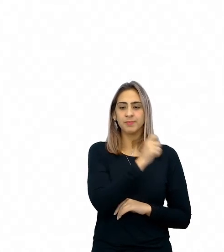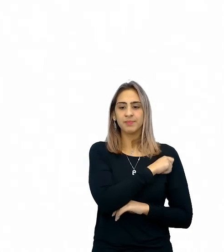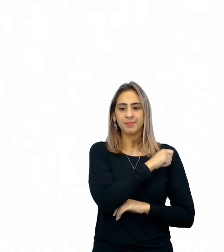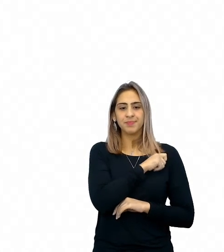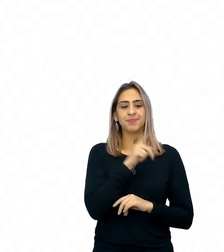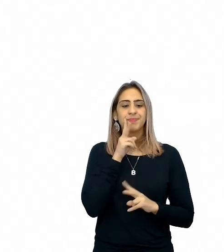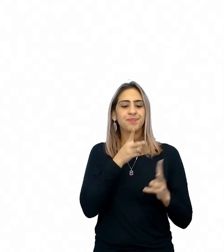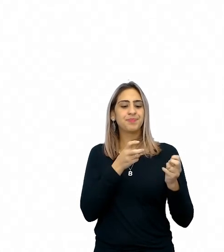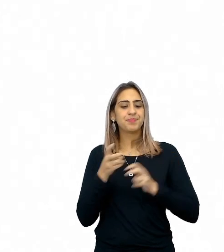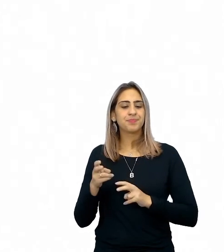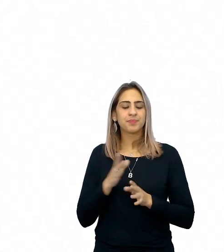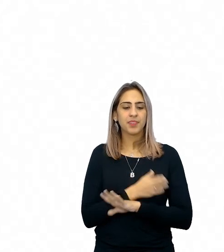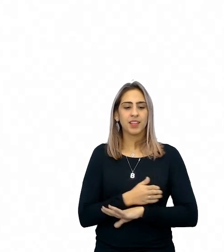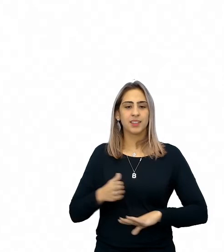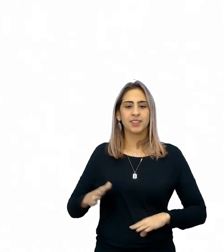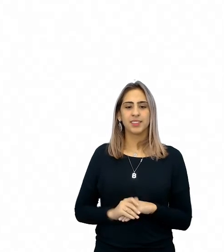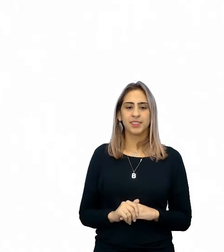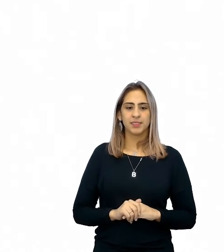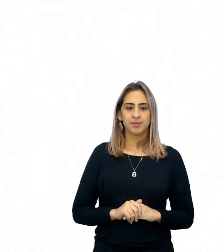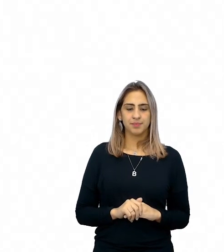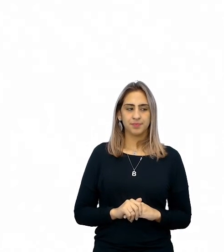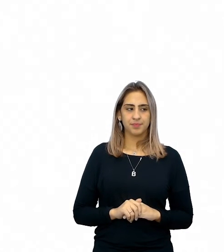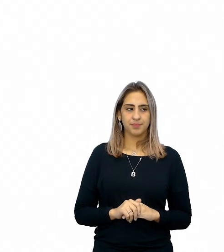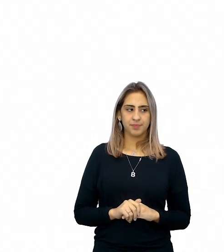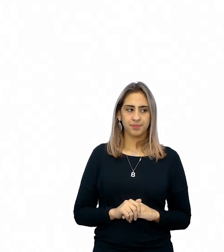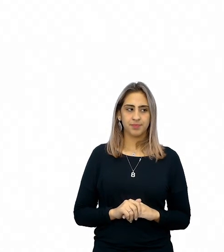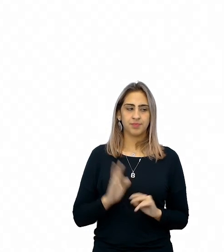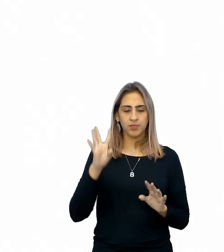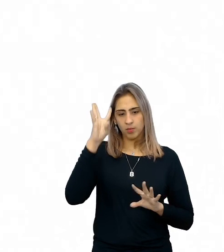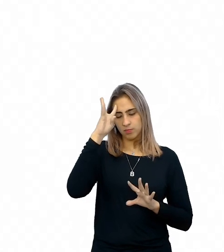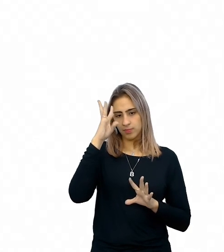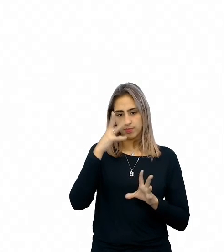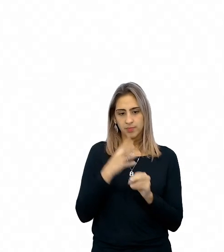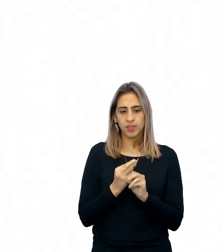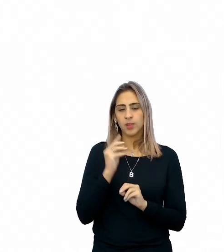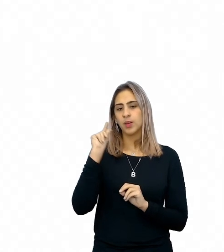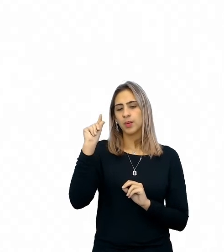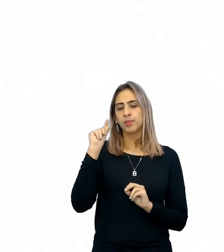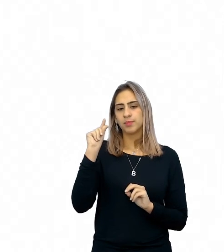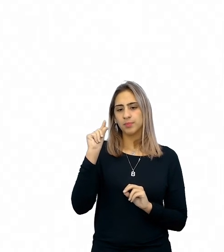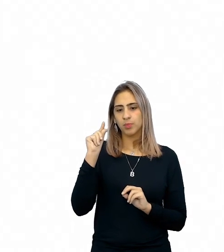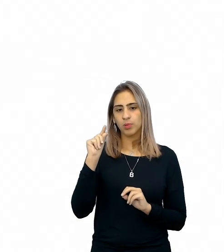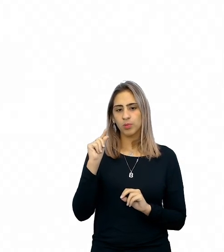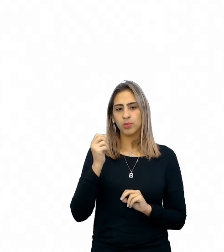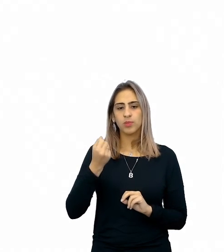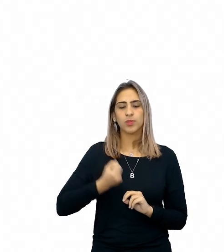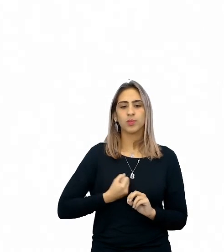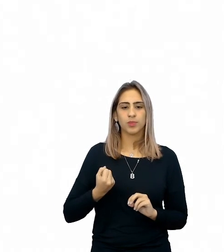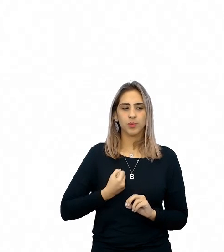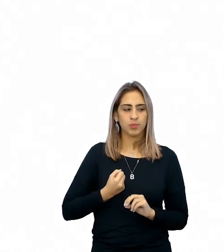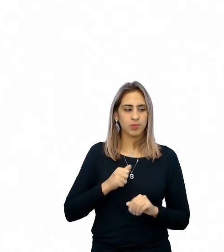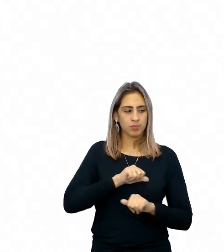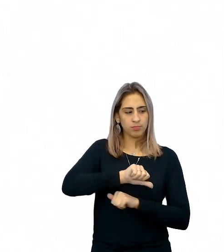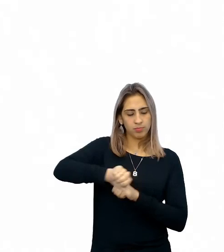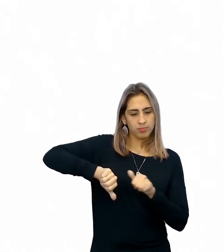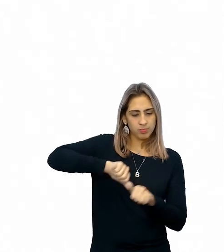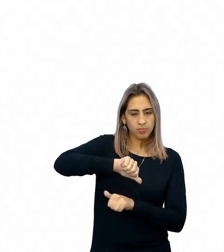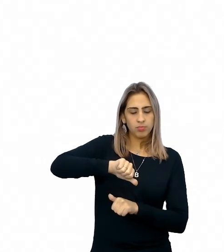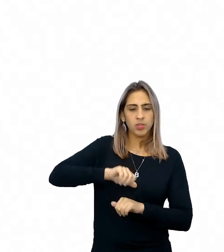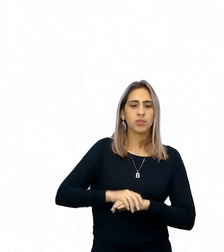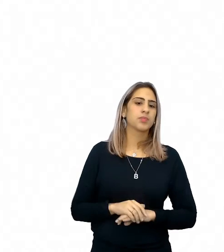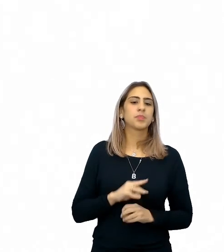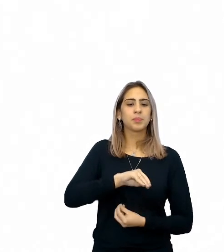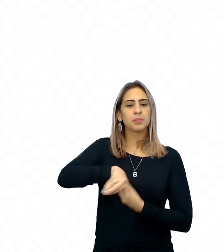localizando sucessivamente as outras e já também compreendendo um pouco da noção aqui do número misto, sem, no